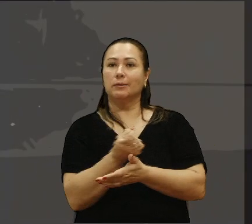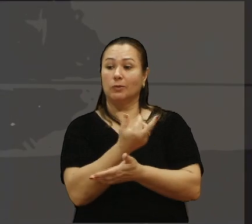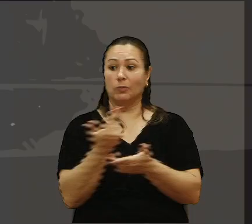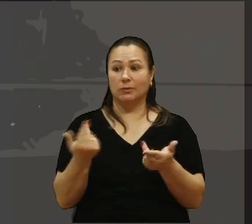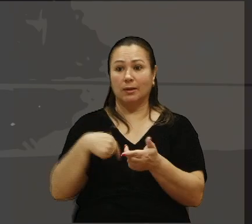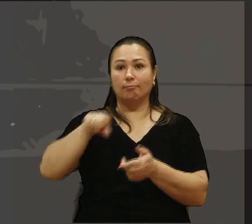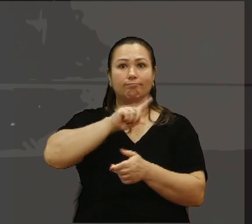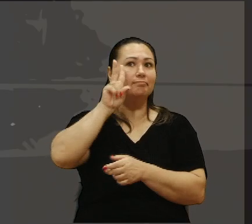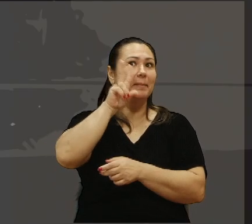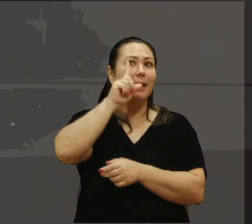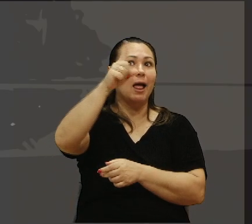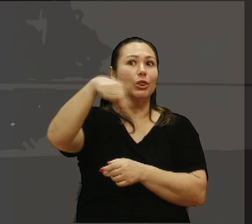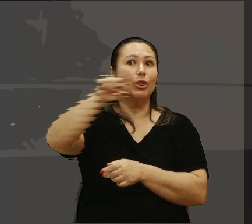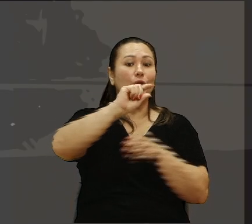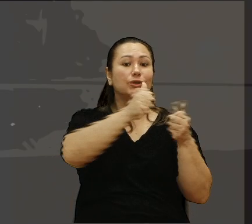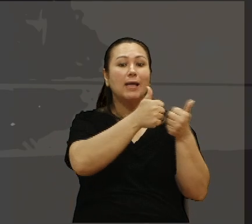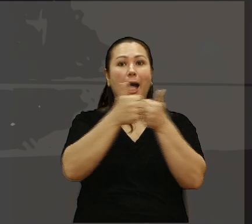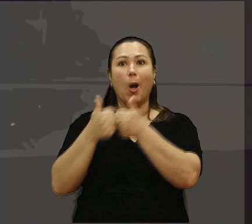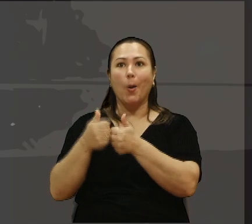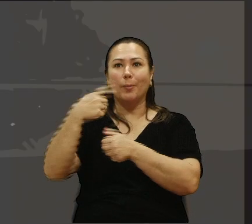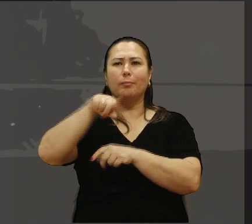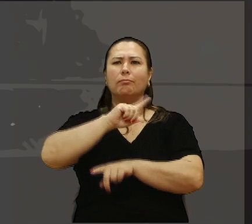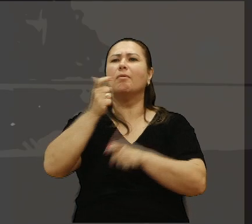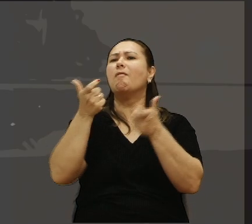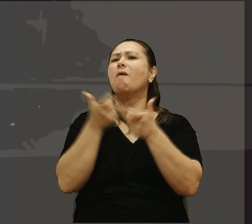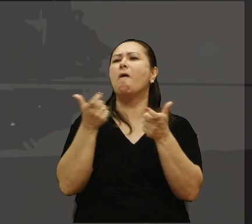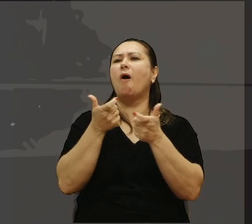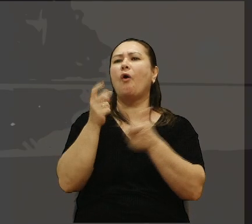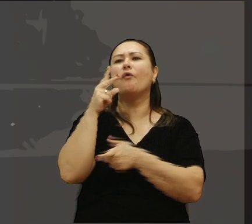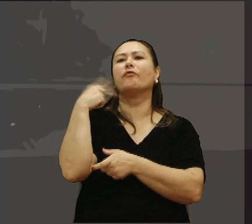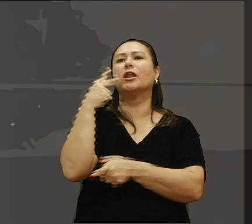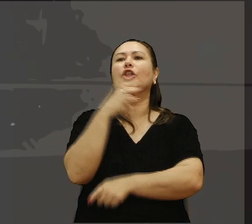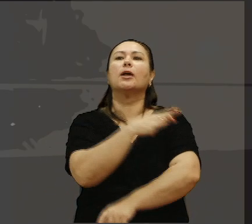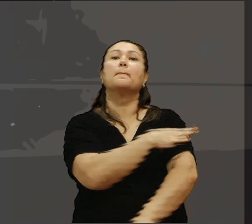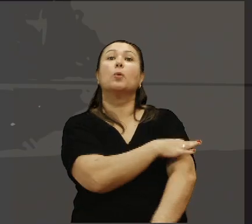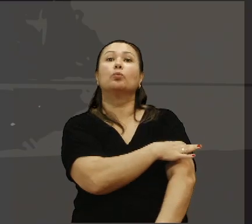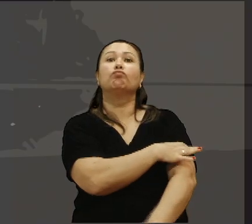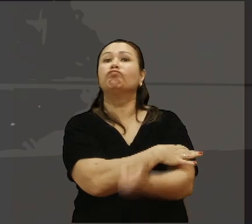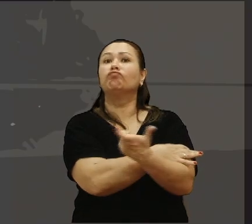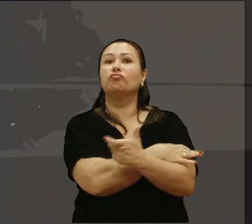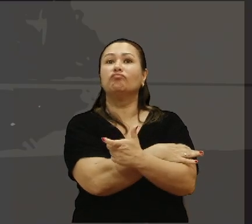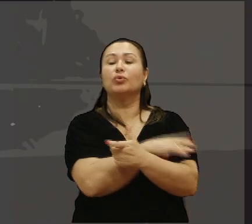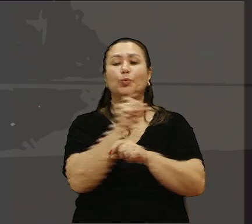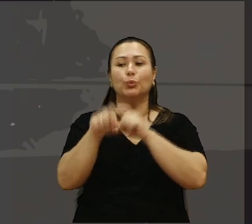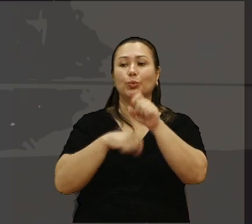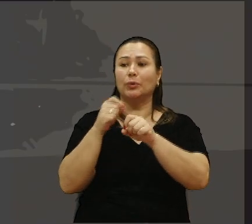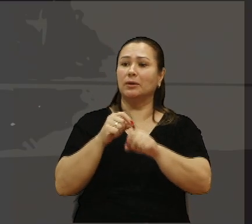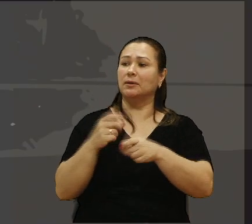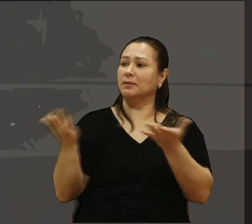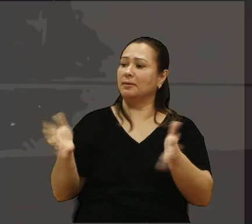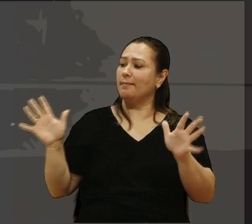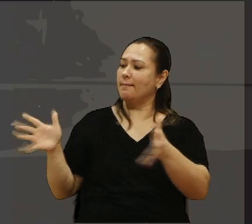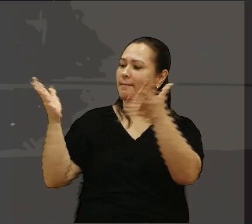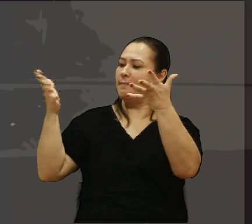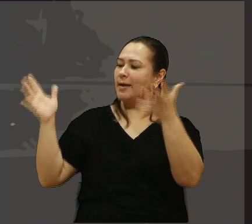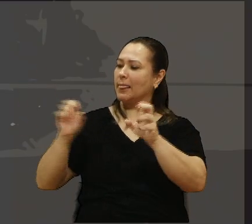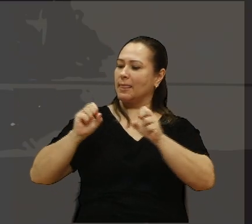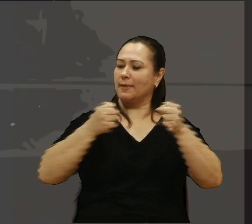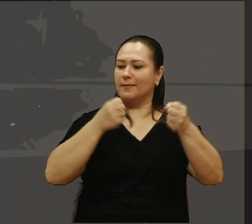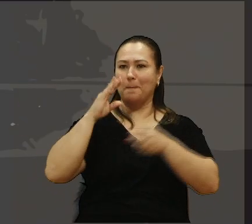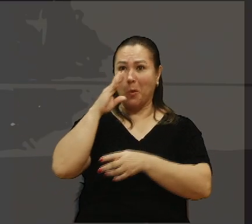a todos que nos acompanham aonde estava o vereador Ramon, aforando louras em defesa do